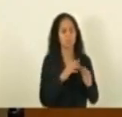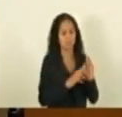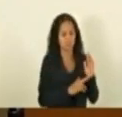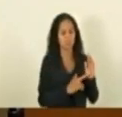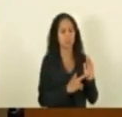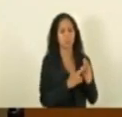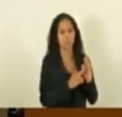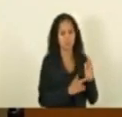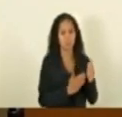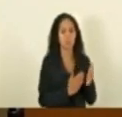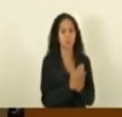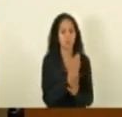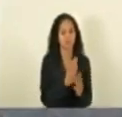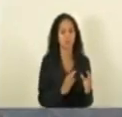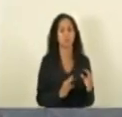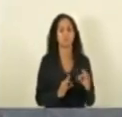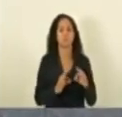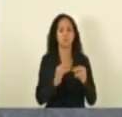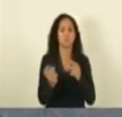unanimidade, senhor presidente, devolvo a mesa.